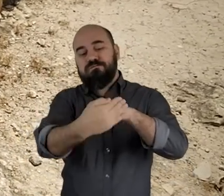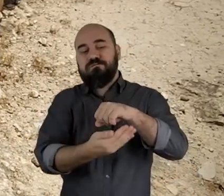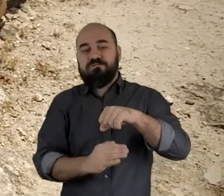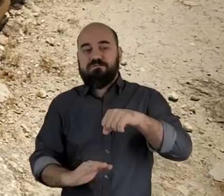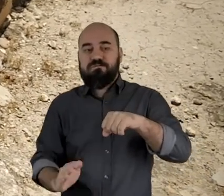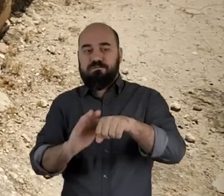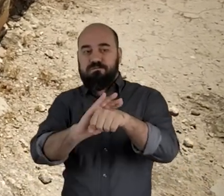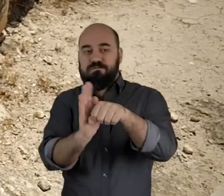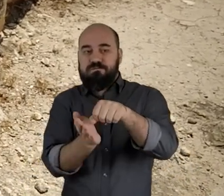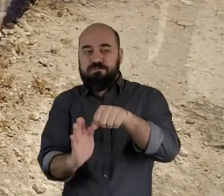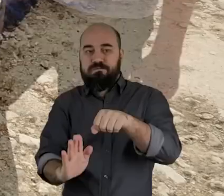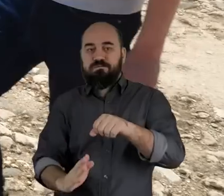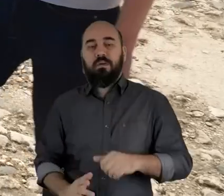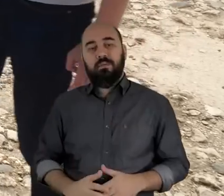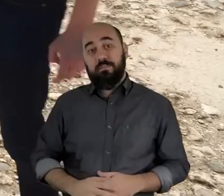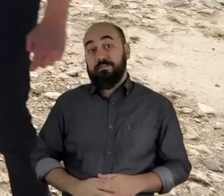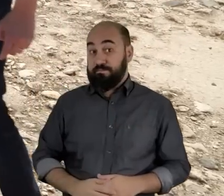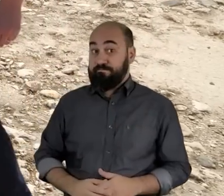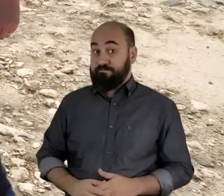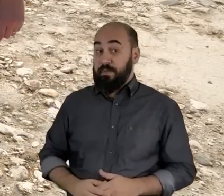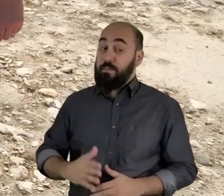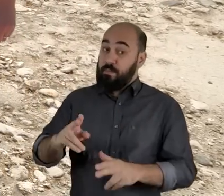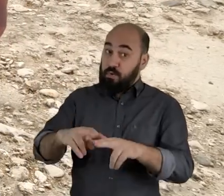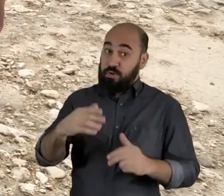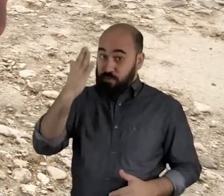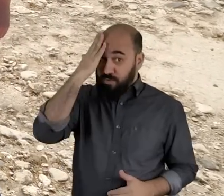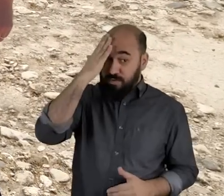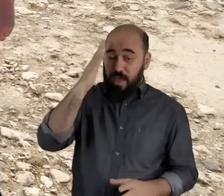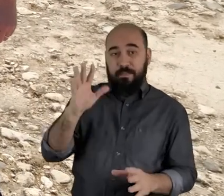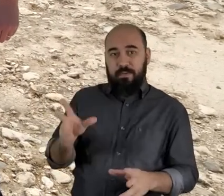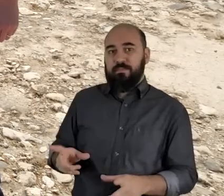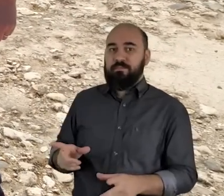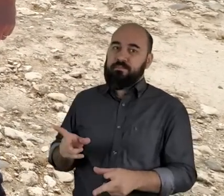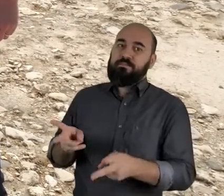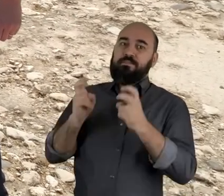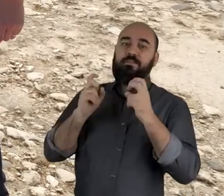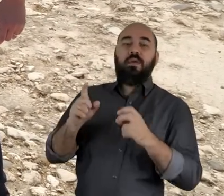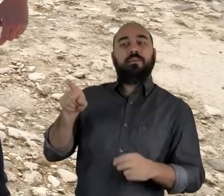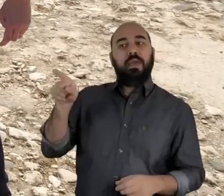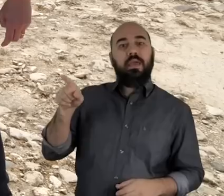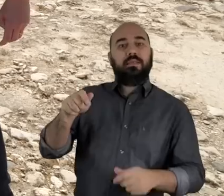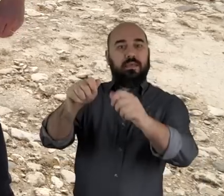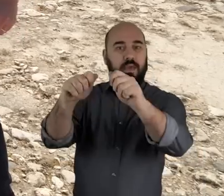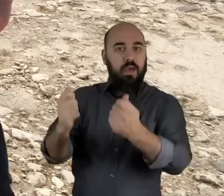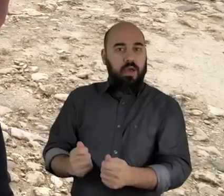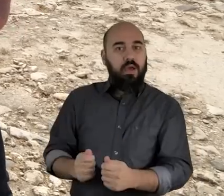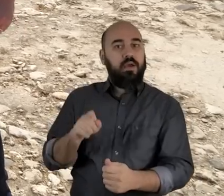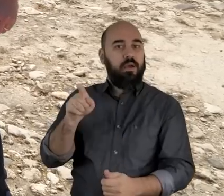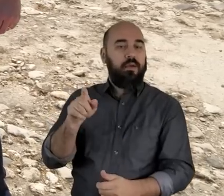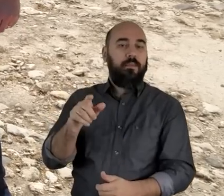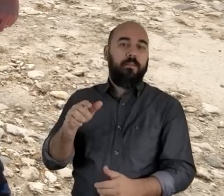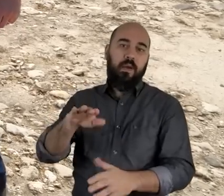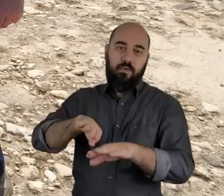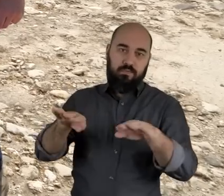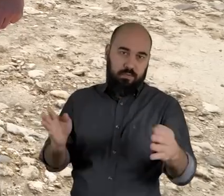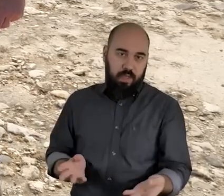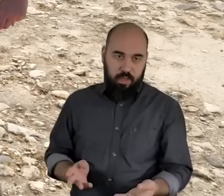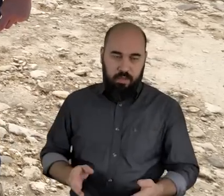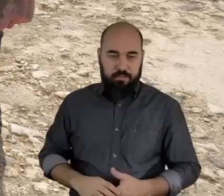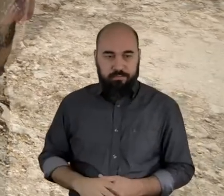altares hebreus não deveriam ter assim, as pedras deveriam ser pedras brutas. Então esse aqui é um indicativo que era um altar pagão. Em Beersheba,